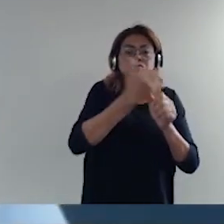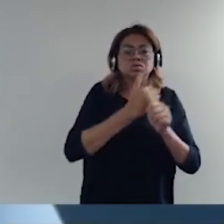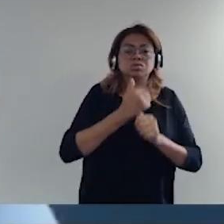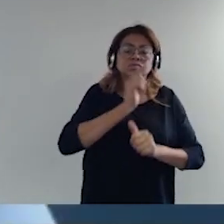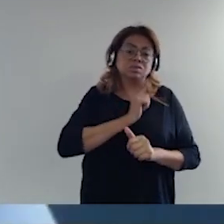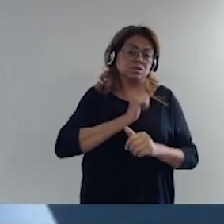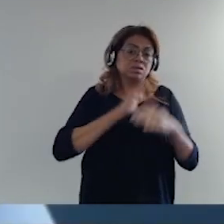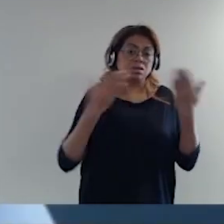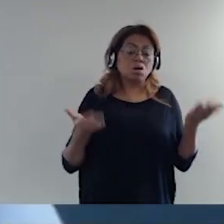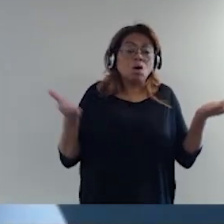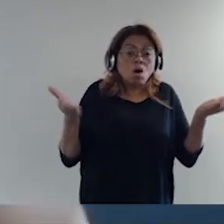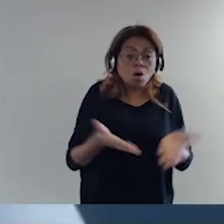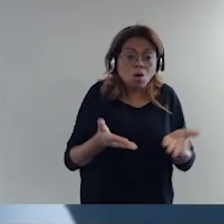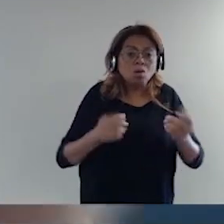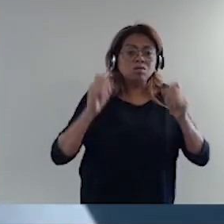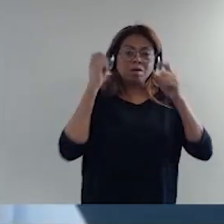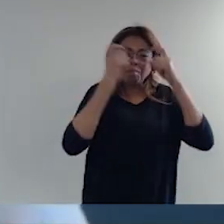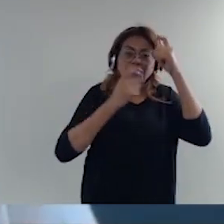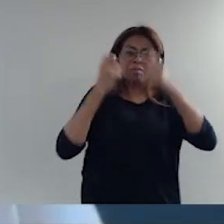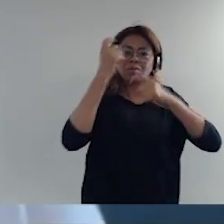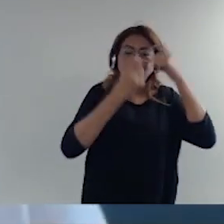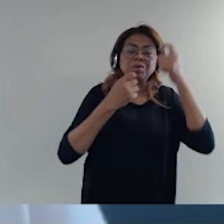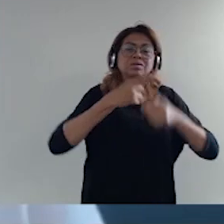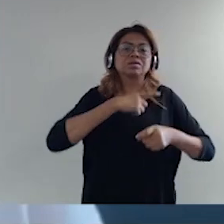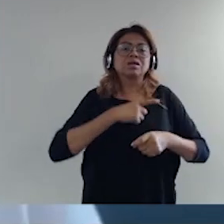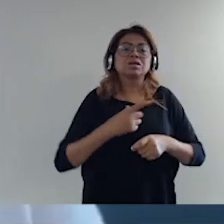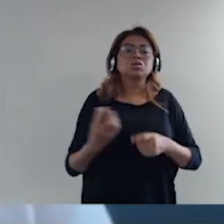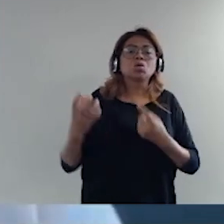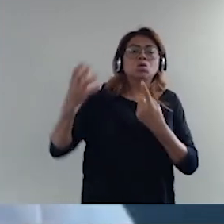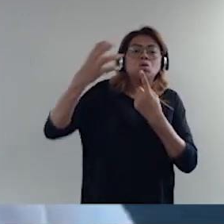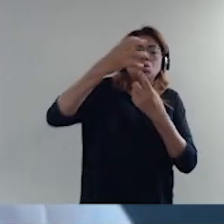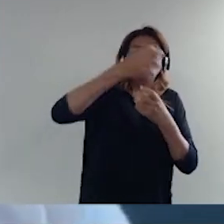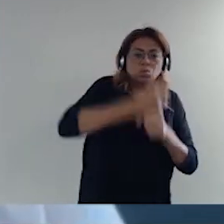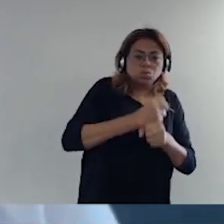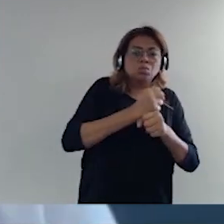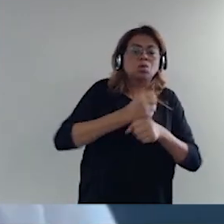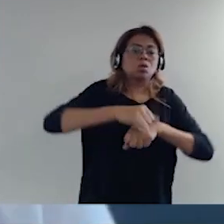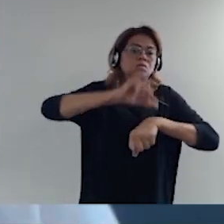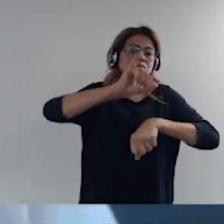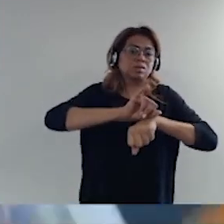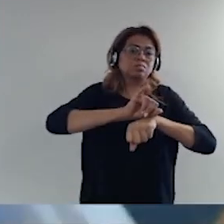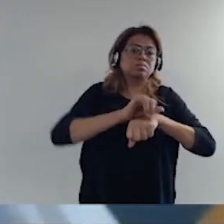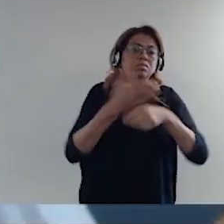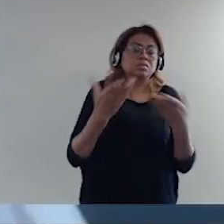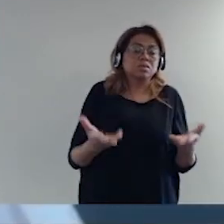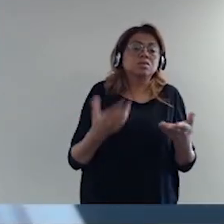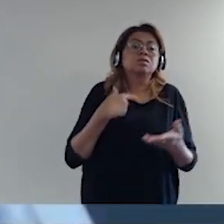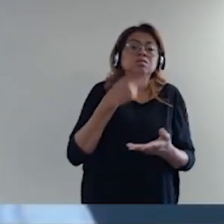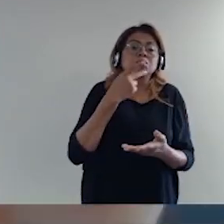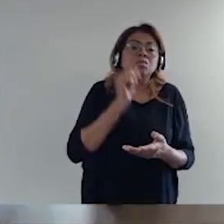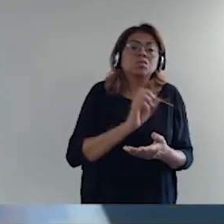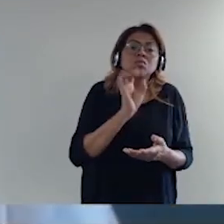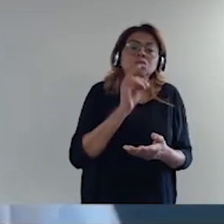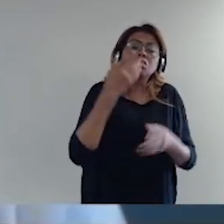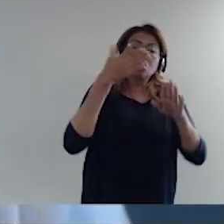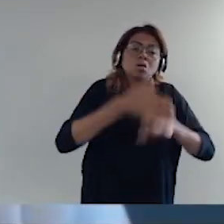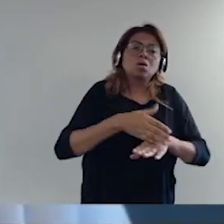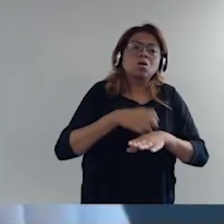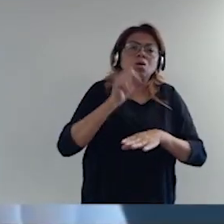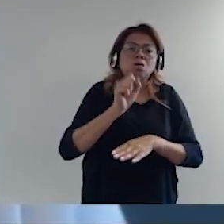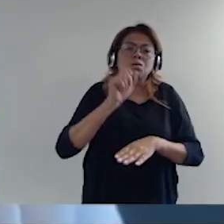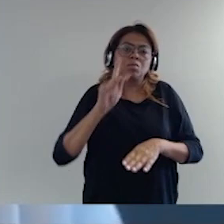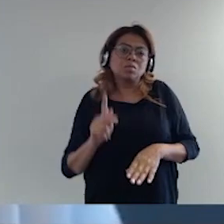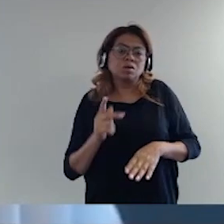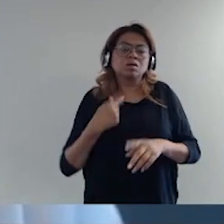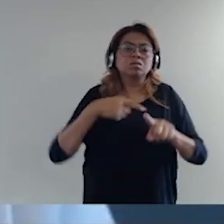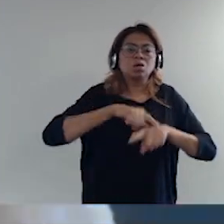a grande preocupação está na concentração de recursos para pagamento de rentistas. O Brasil se